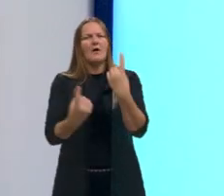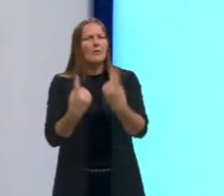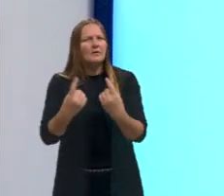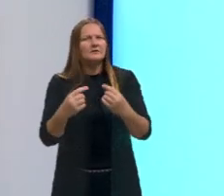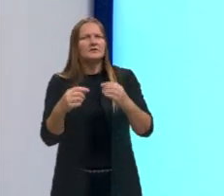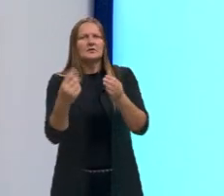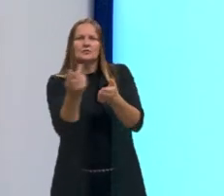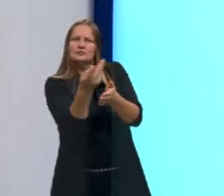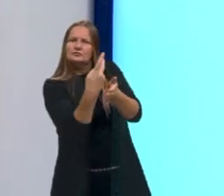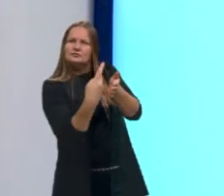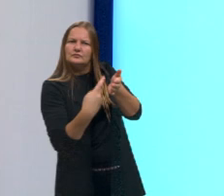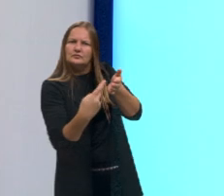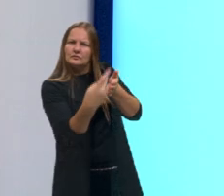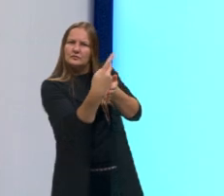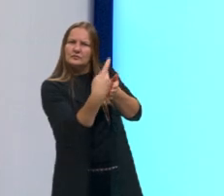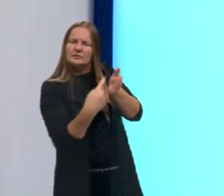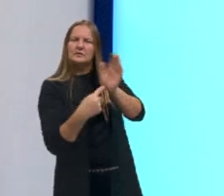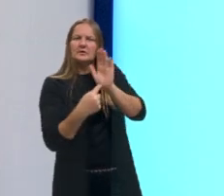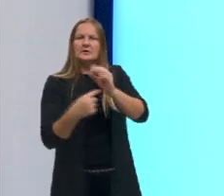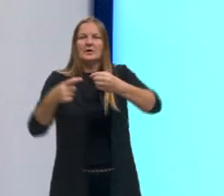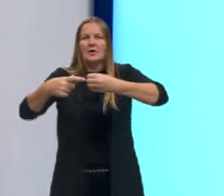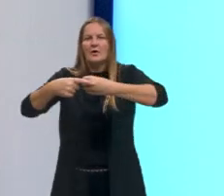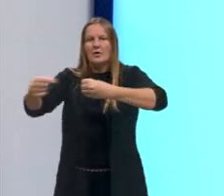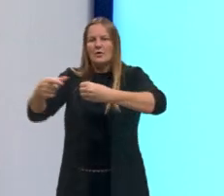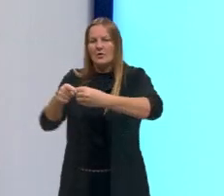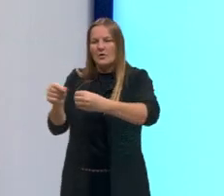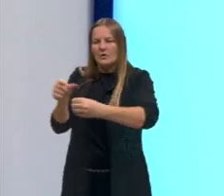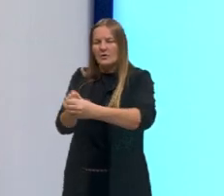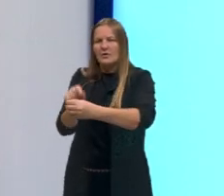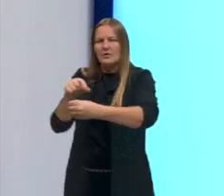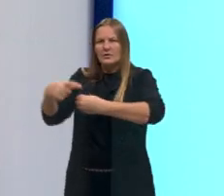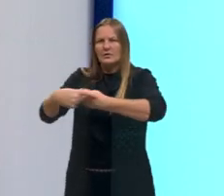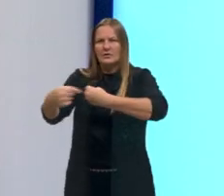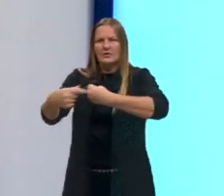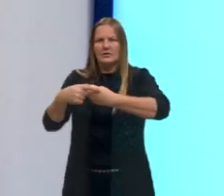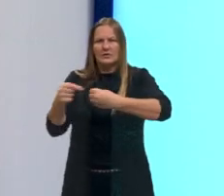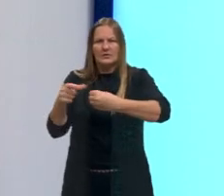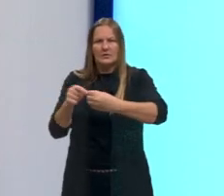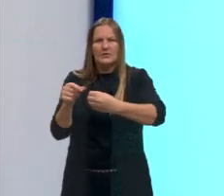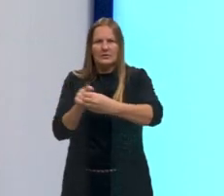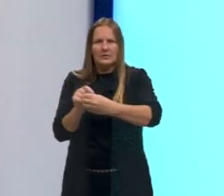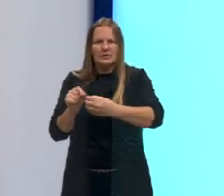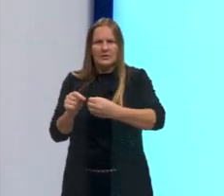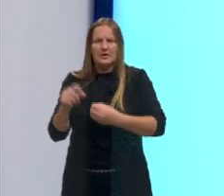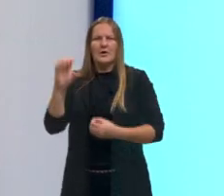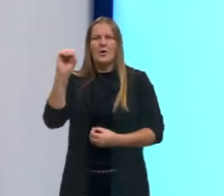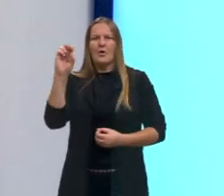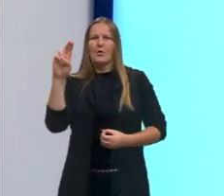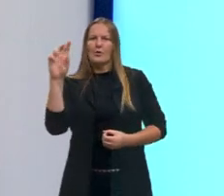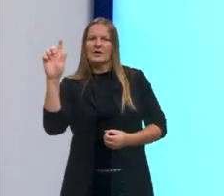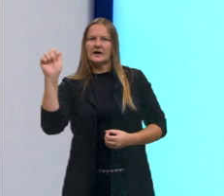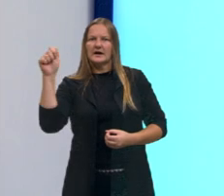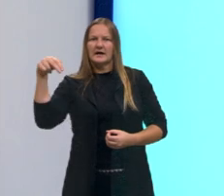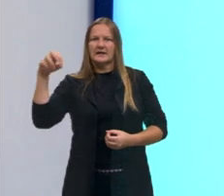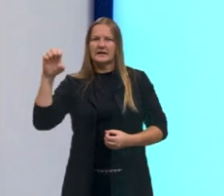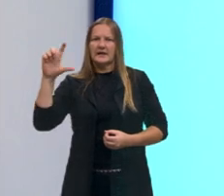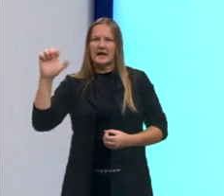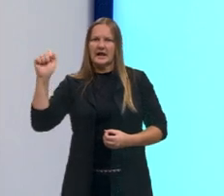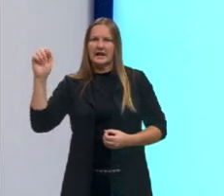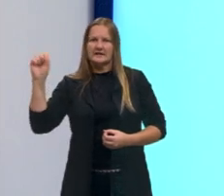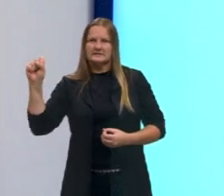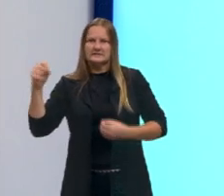possuem essas organelas que eu falei agora com o material genético percebam que esse material genético